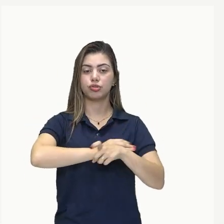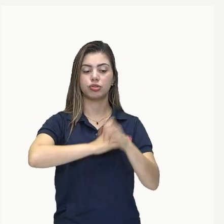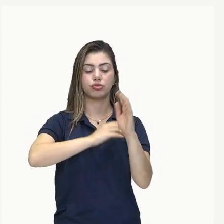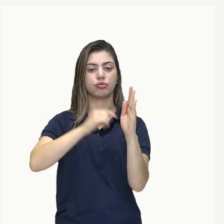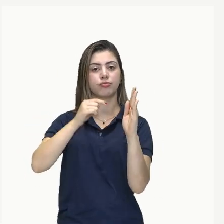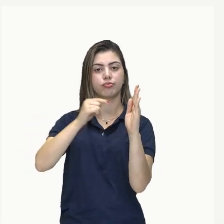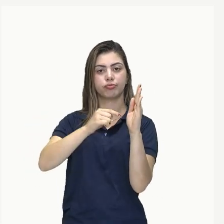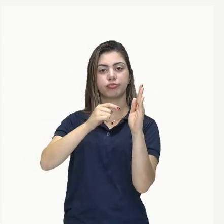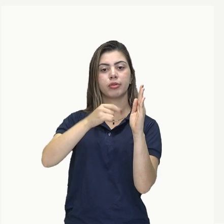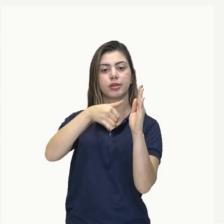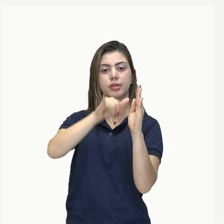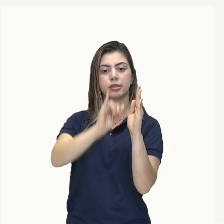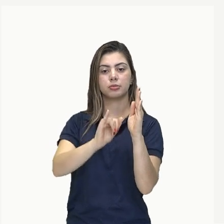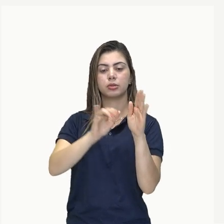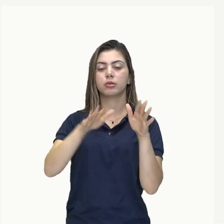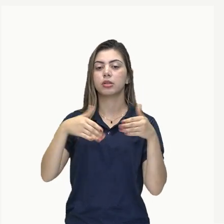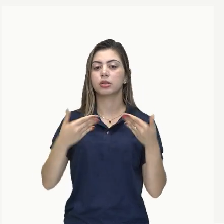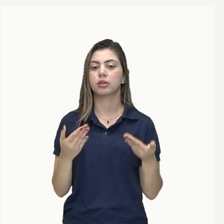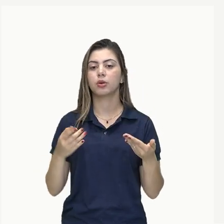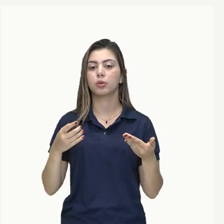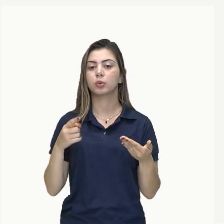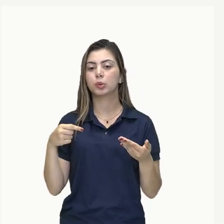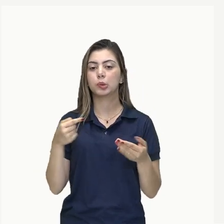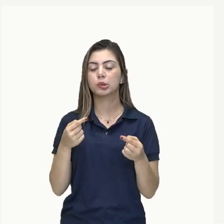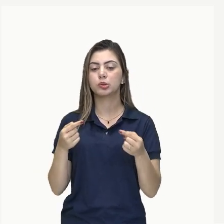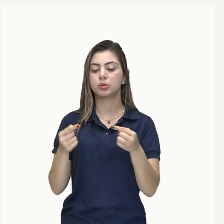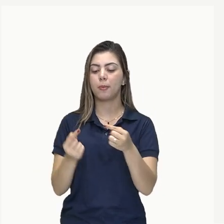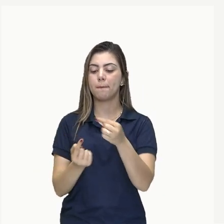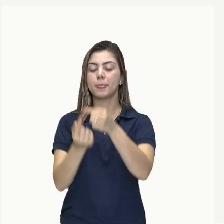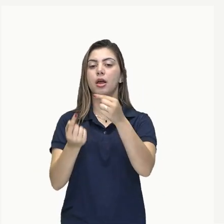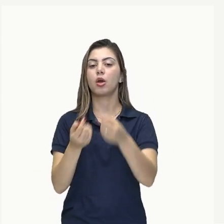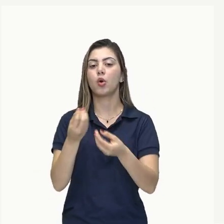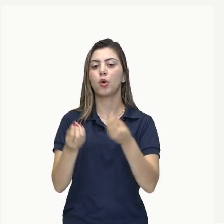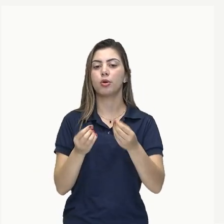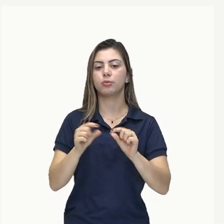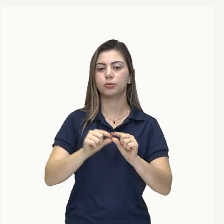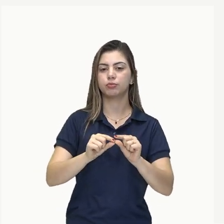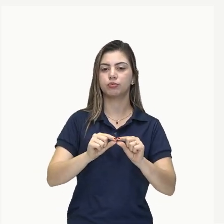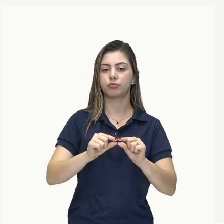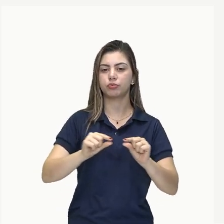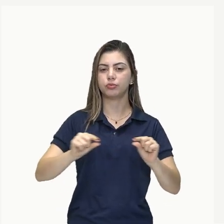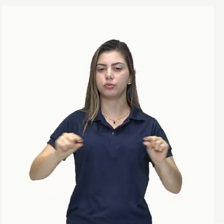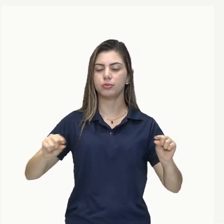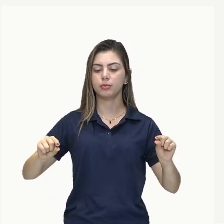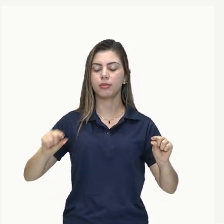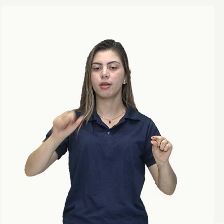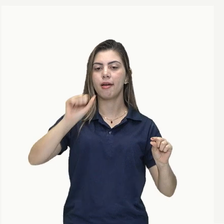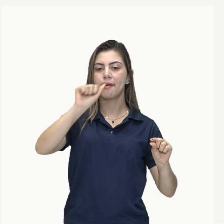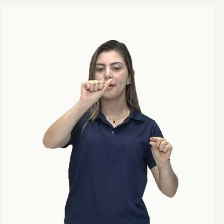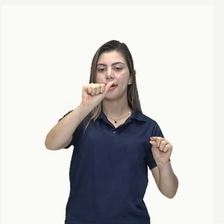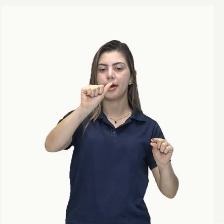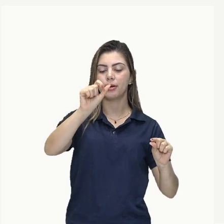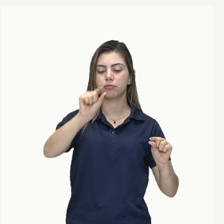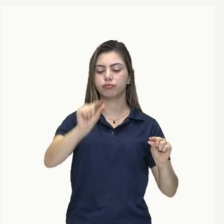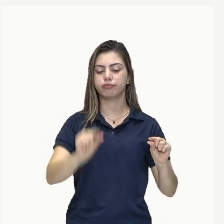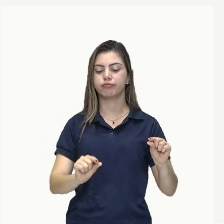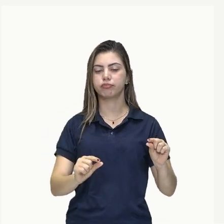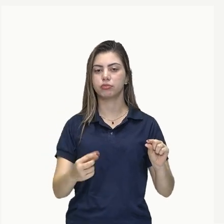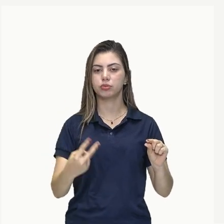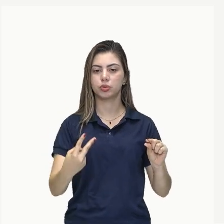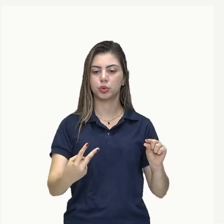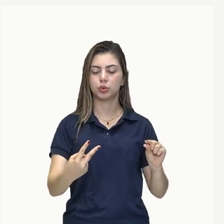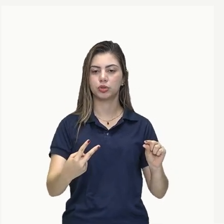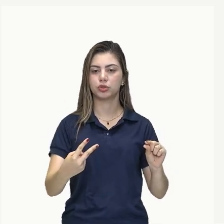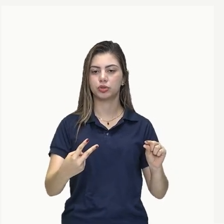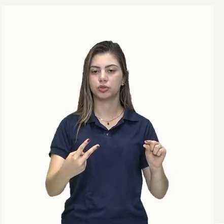então, o x do A, a gente vem aqui para baixo. Ó. O primeiro valor do A, então, vai ser